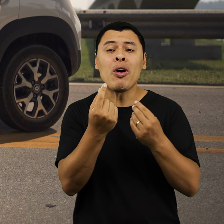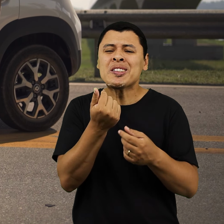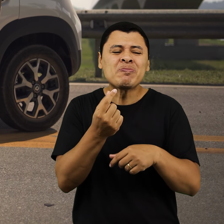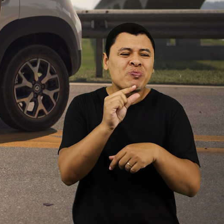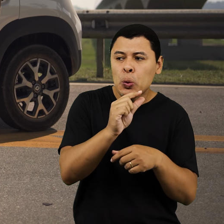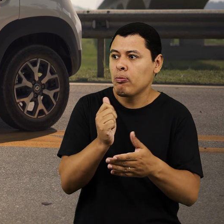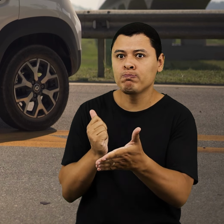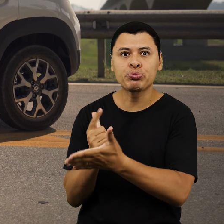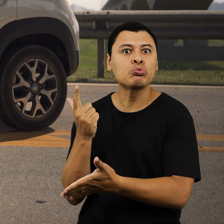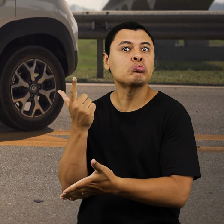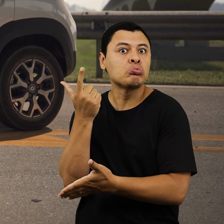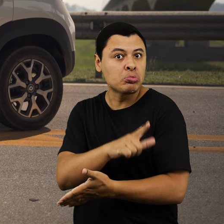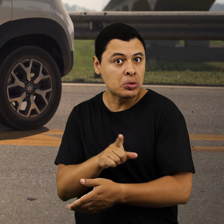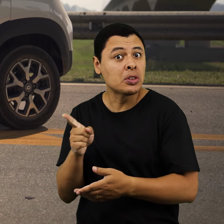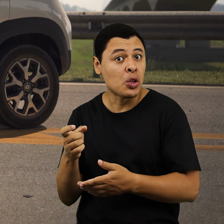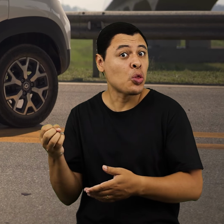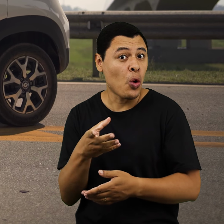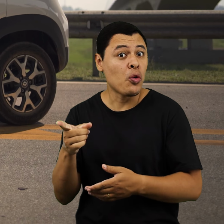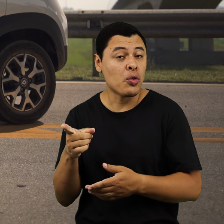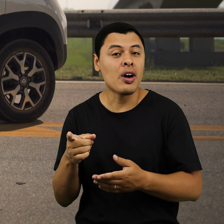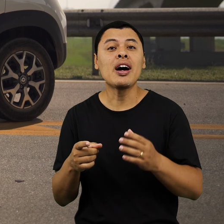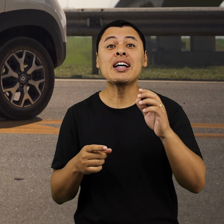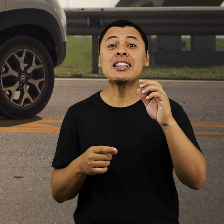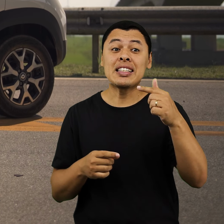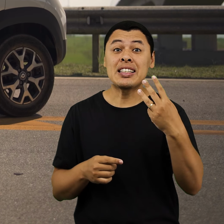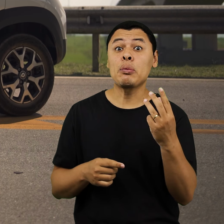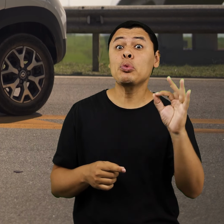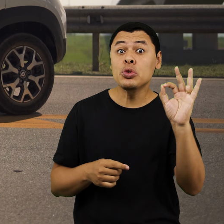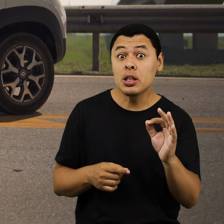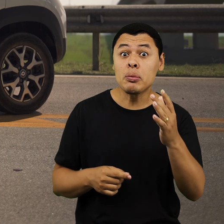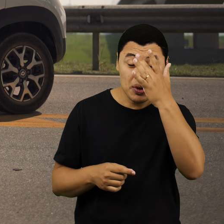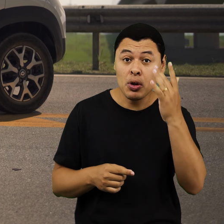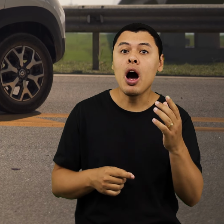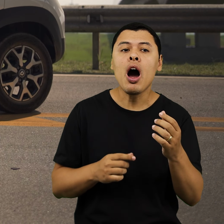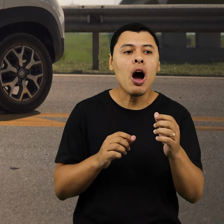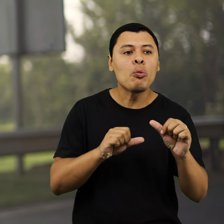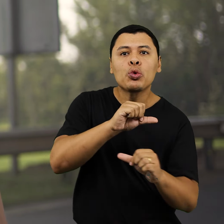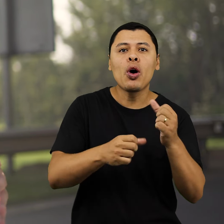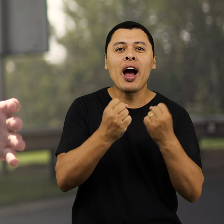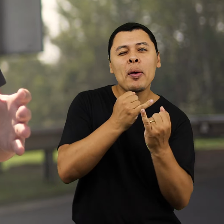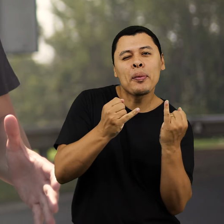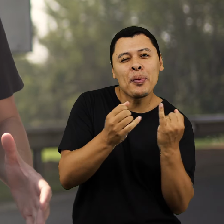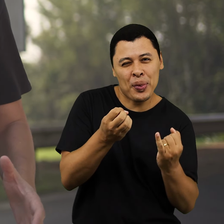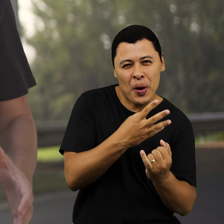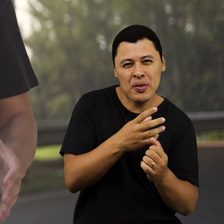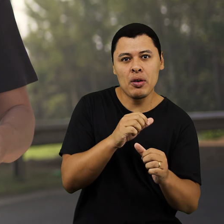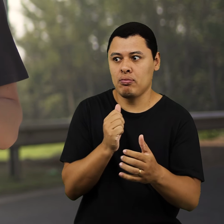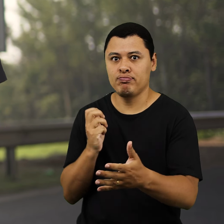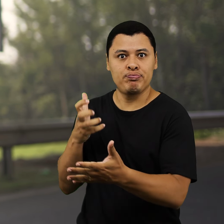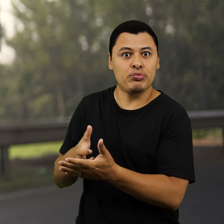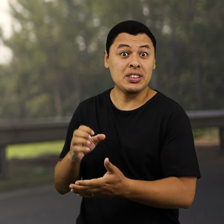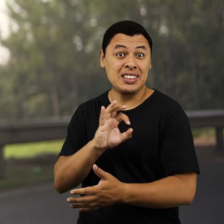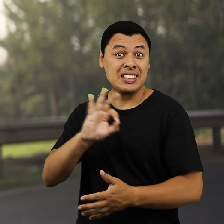gente. 73% dos compradores do Kwid passaram do universo seminovos para o 0 km. Outro fator favorável é